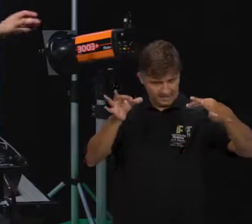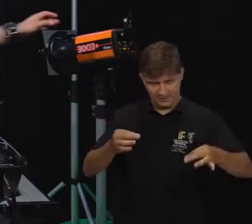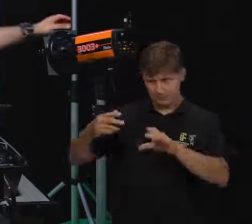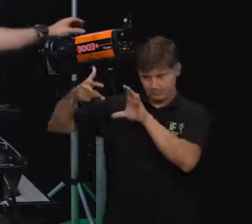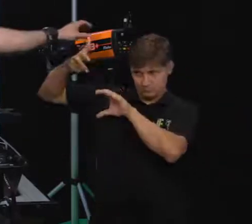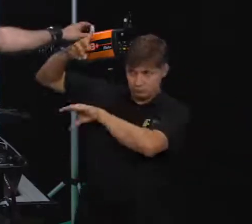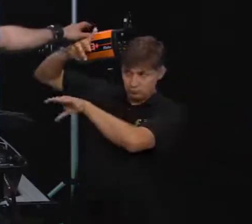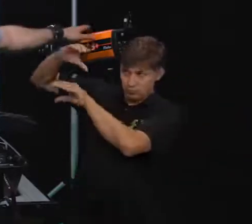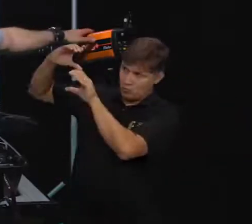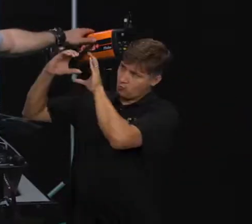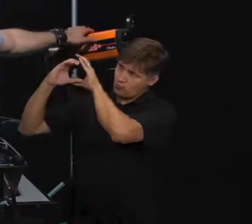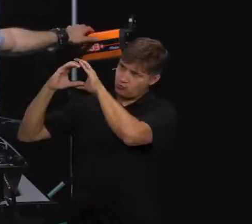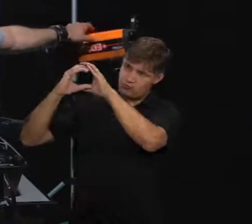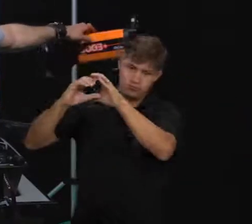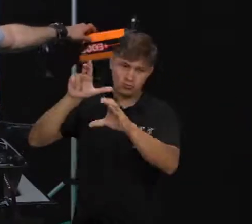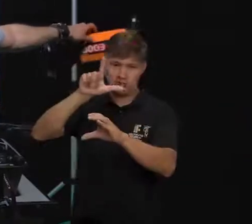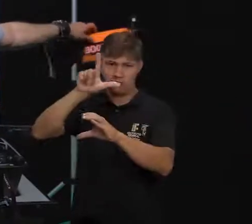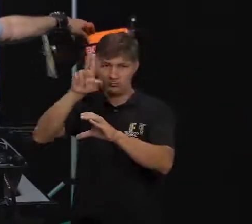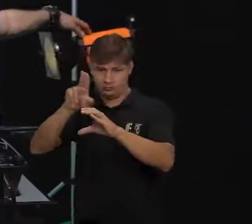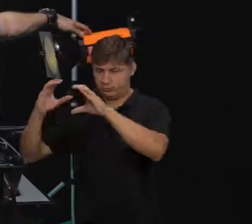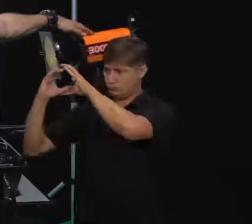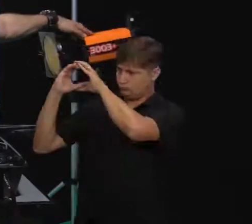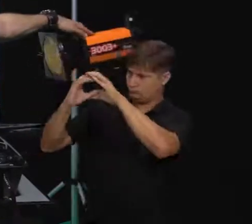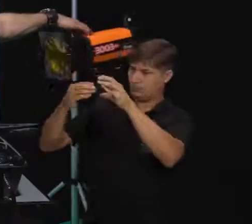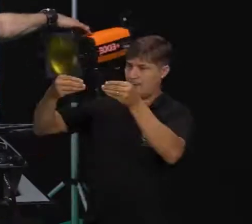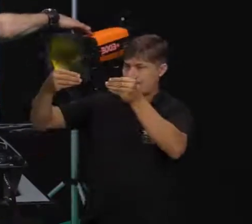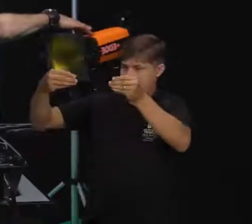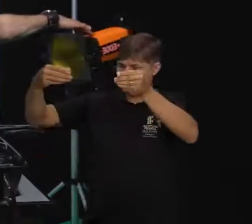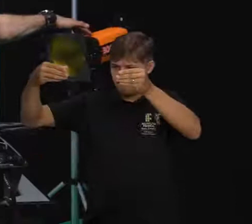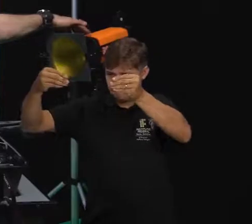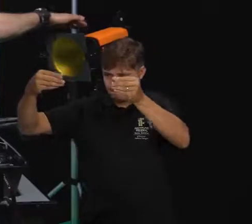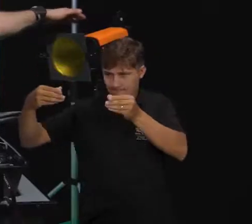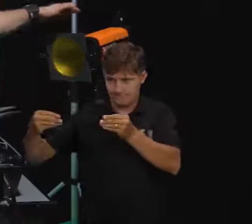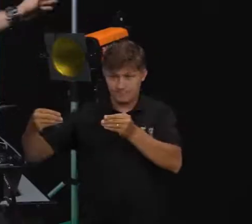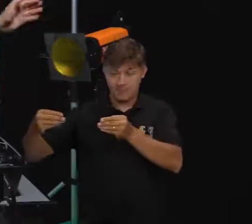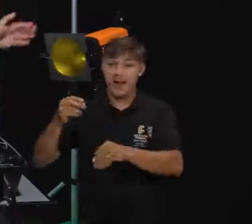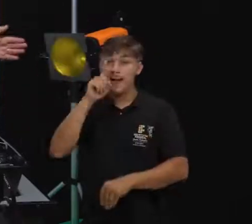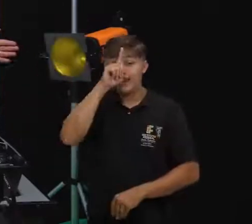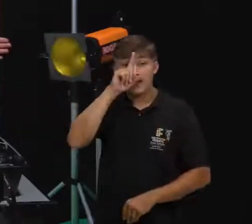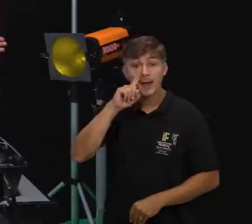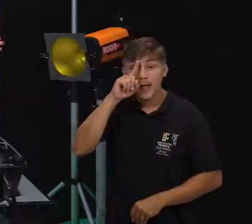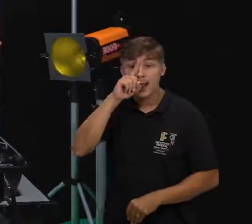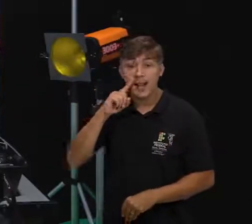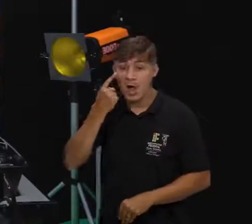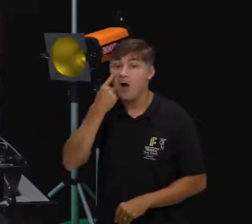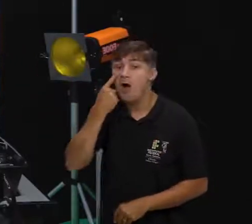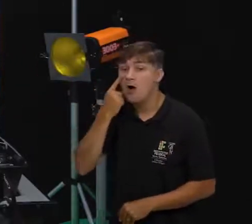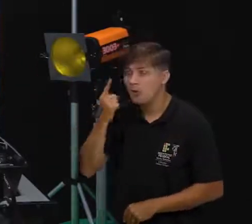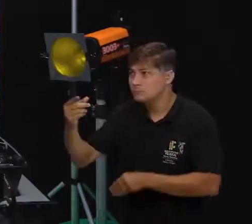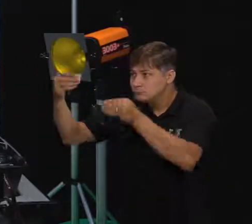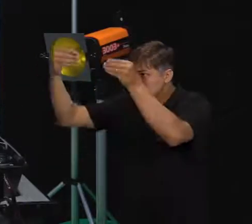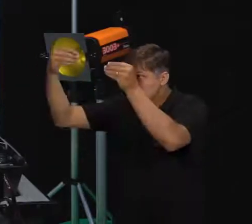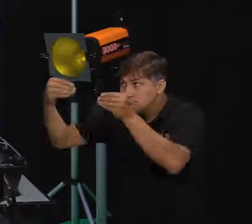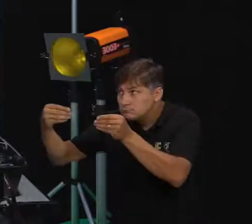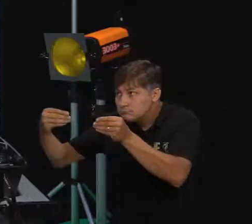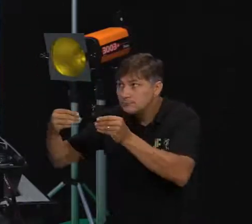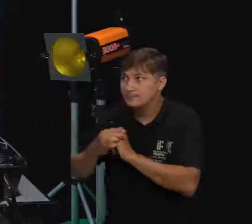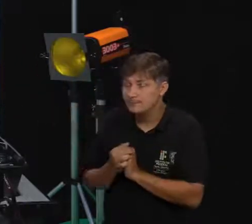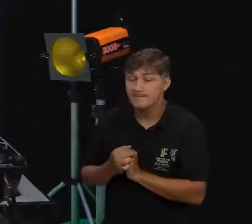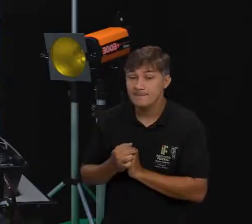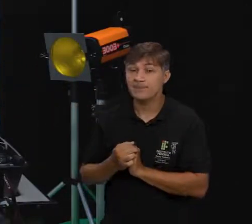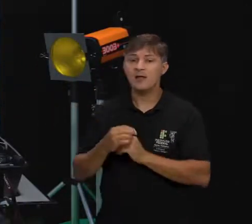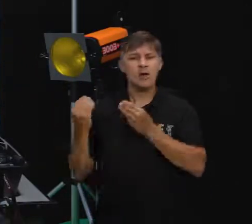na frente do flash, ó, vou virar um pouquinho o flash aqui para mostrar, olha só. Coloquei a amarela ali na frente do flash, na frente